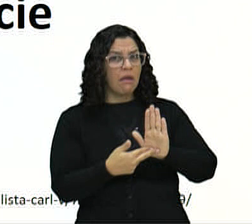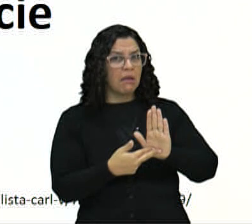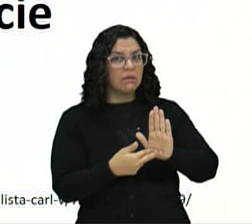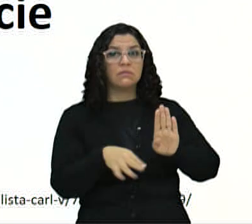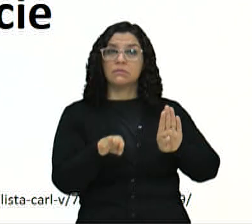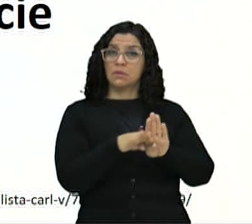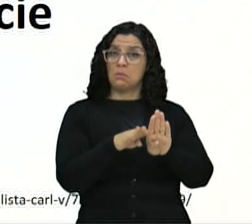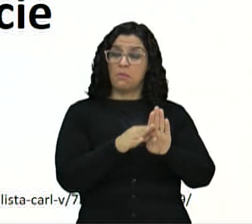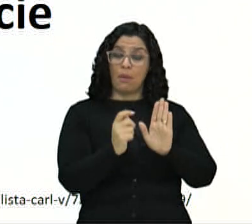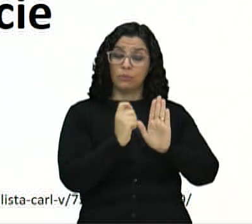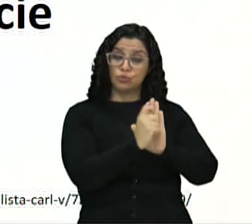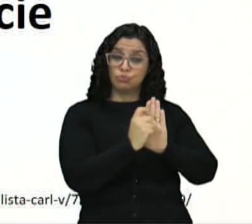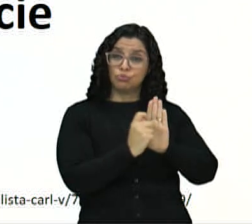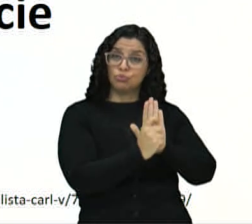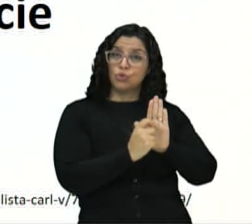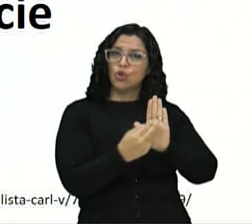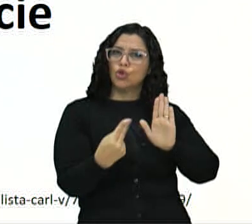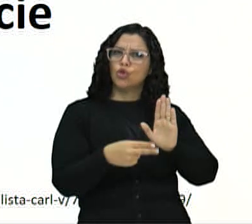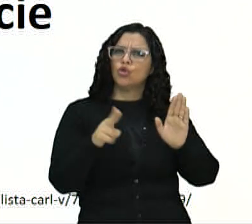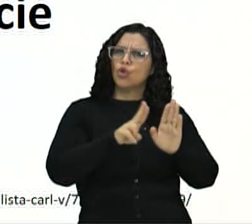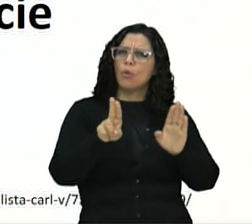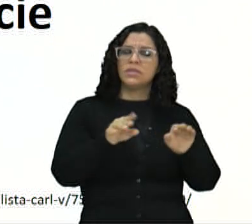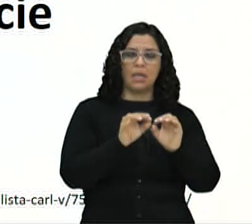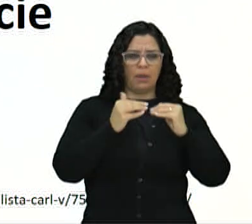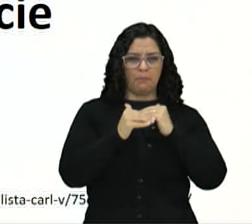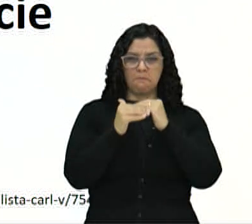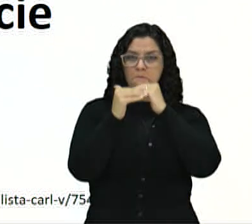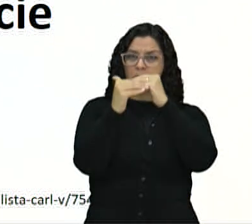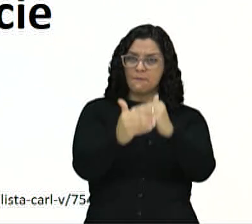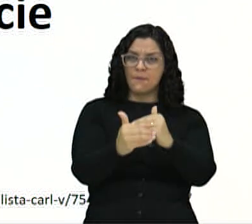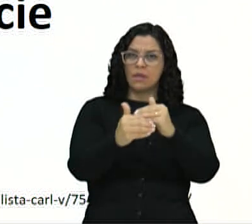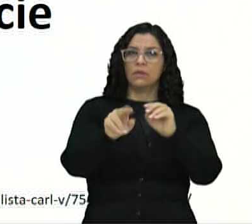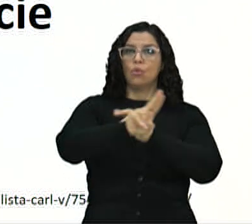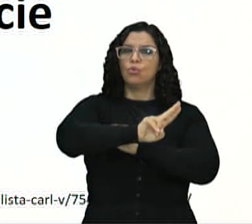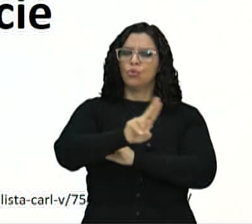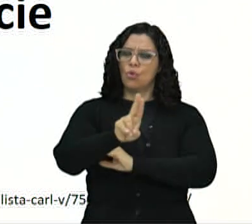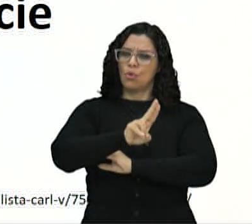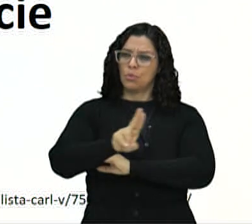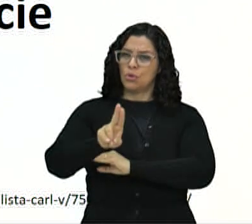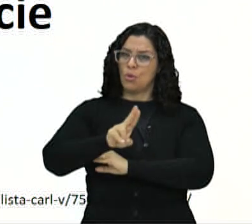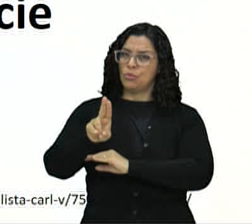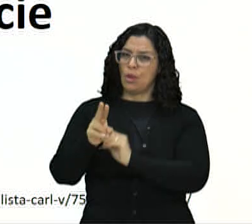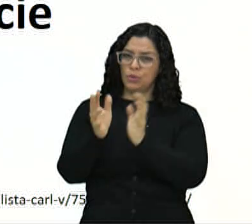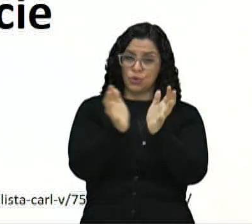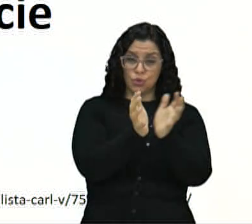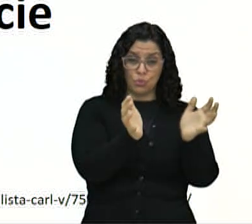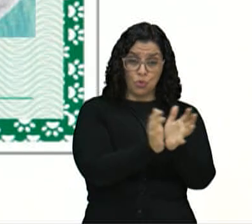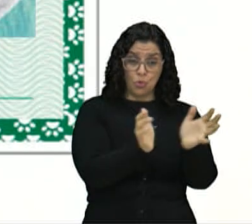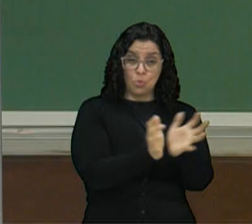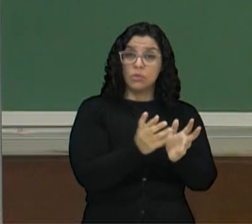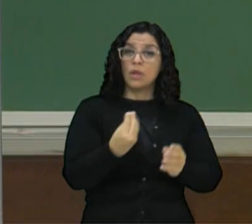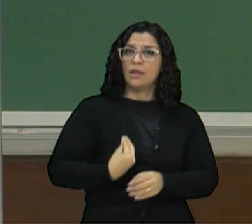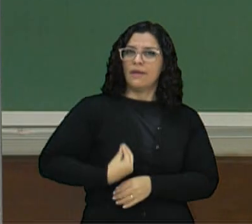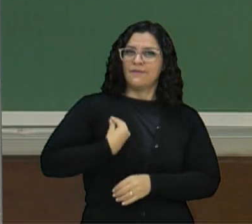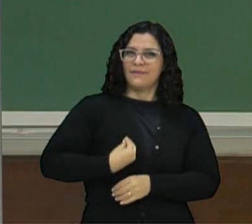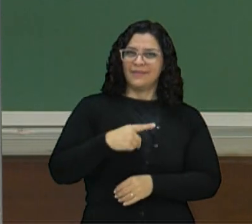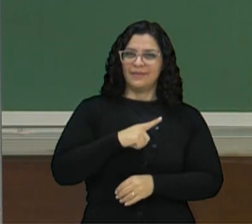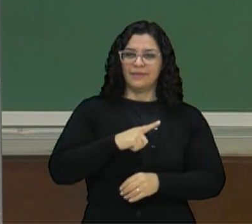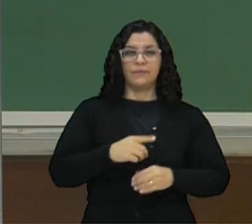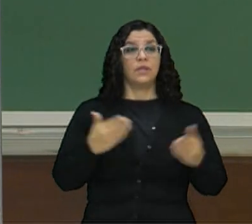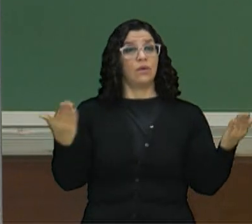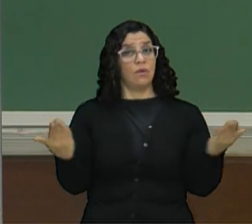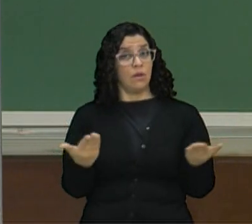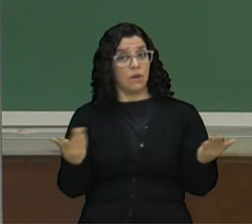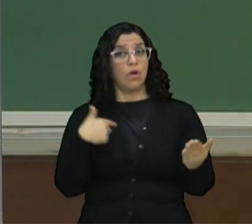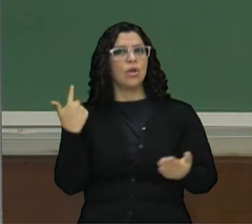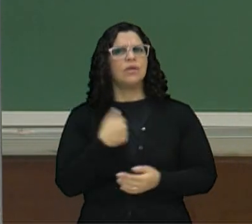que se escrevesse sempre no mesmo padrão o nome de cada espécie de ser vivo. Então,